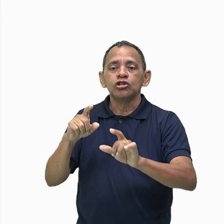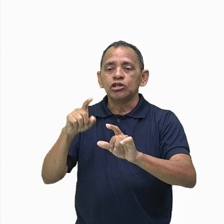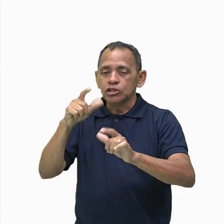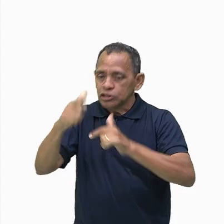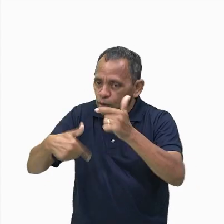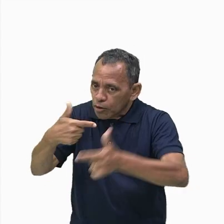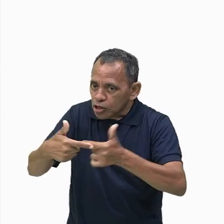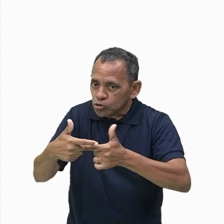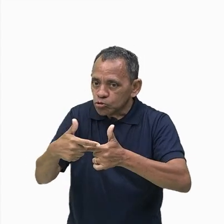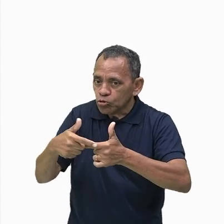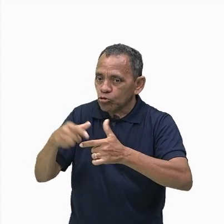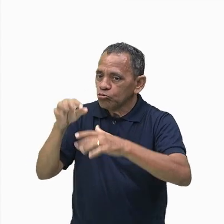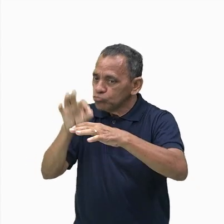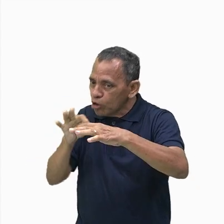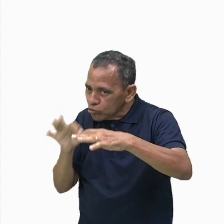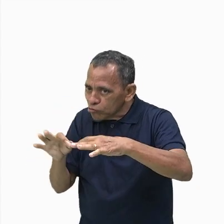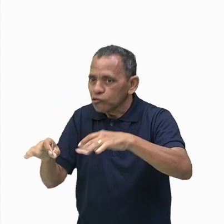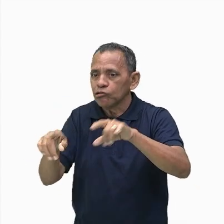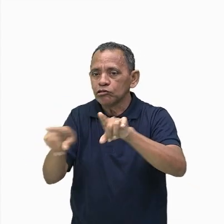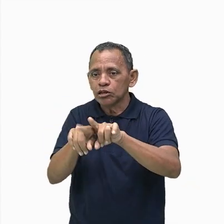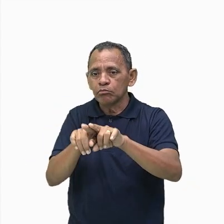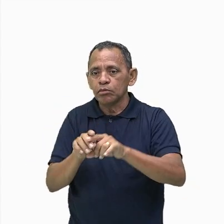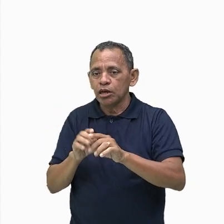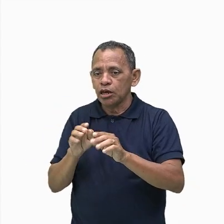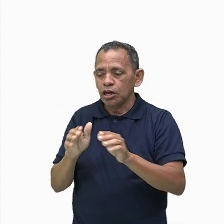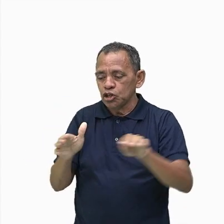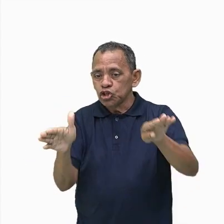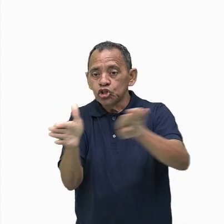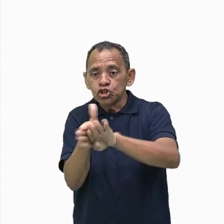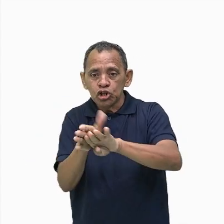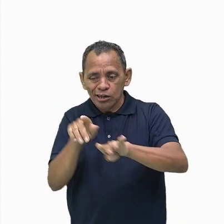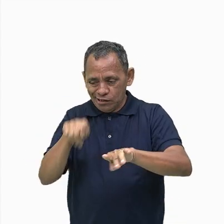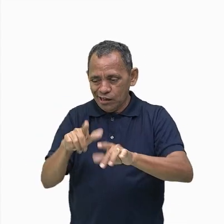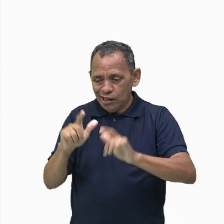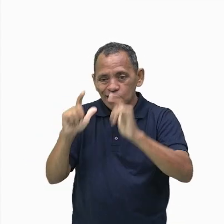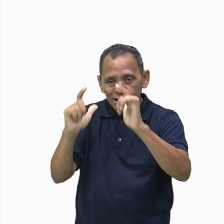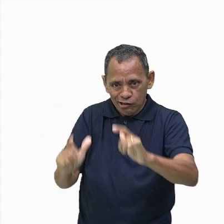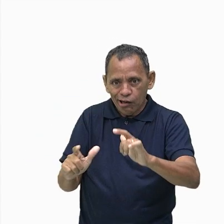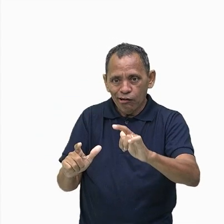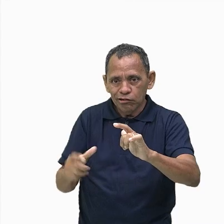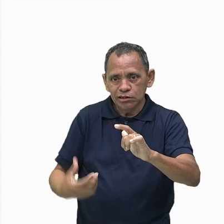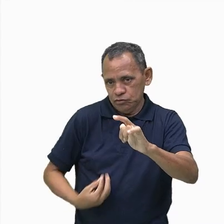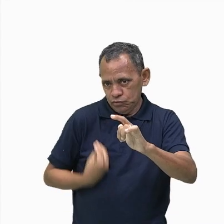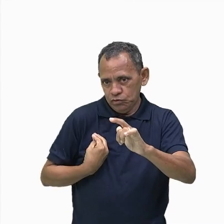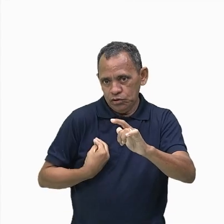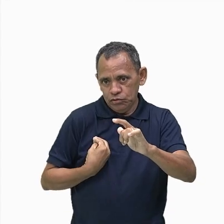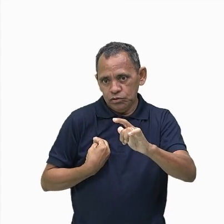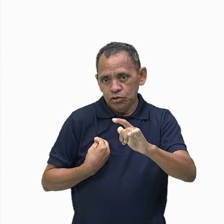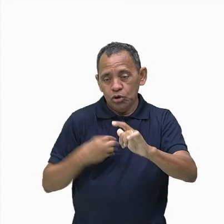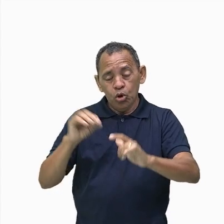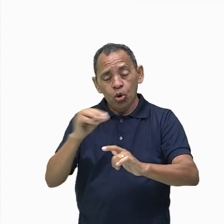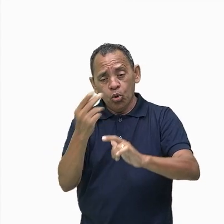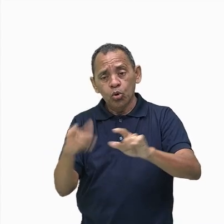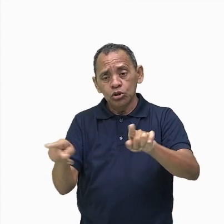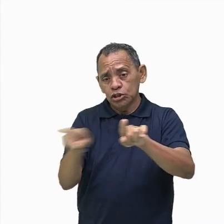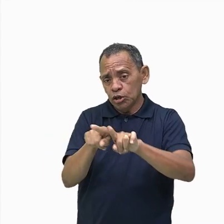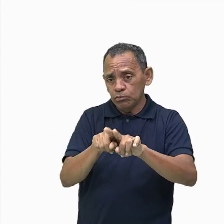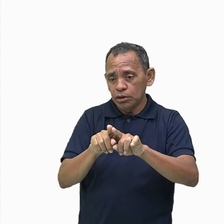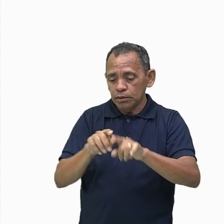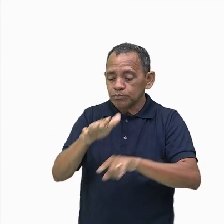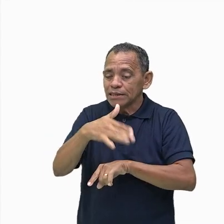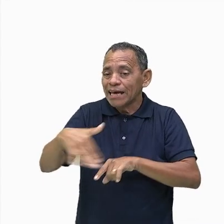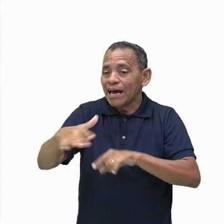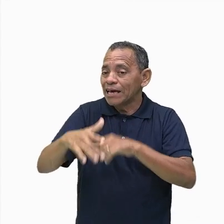cheguem o quê? Ou a sua propriedade, né, ali onde ele acaba morando, ou até mesmo para a sua área